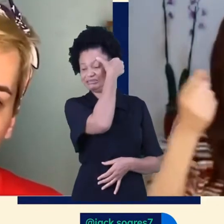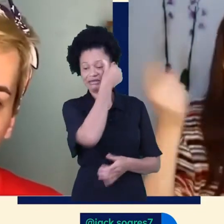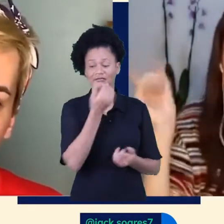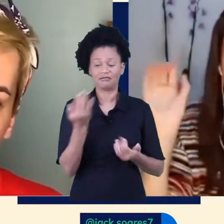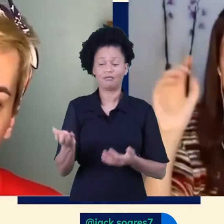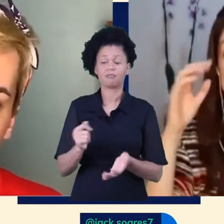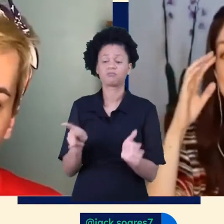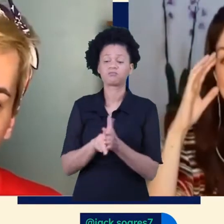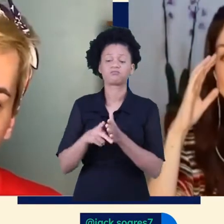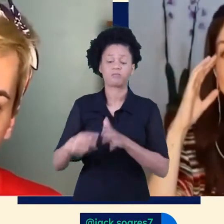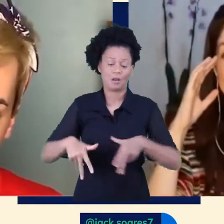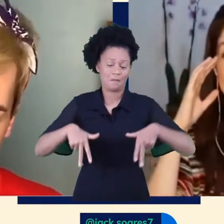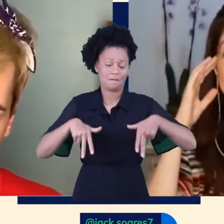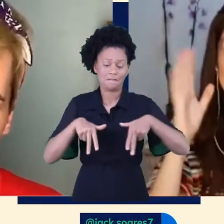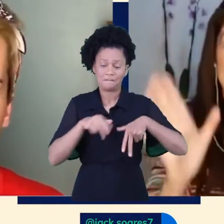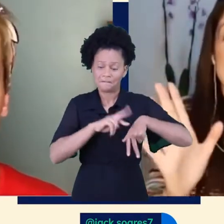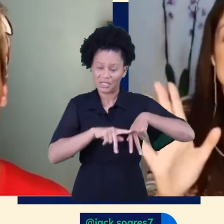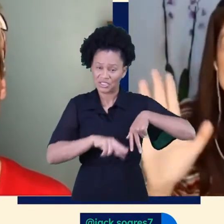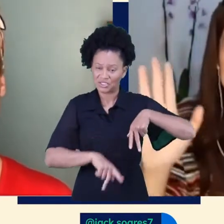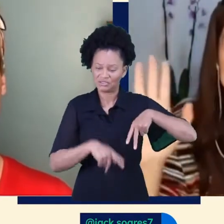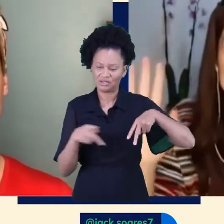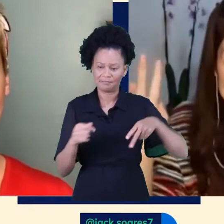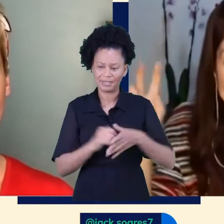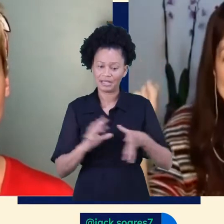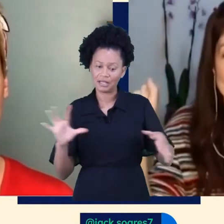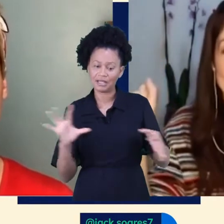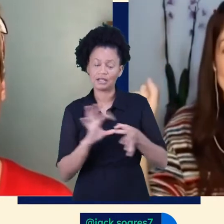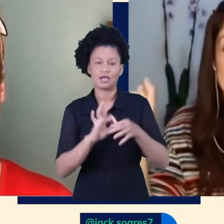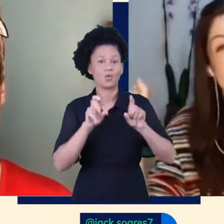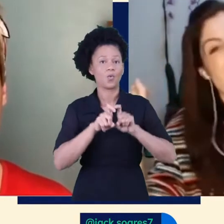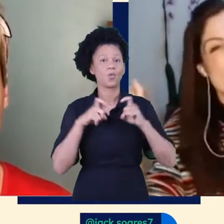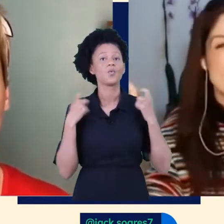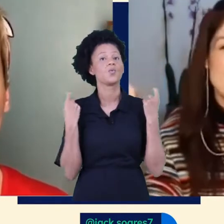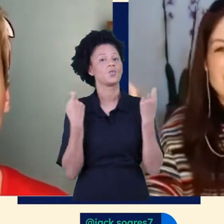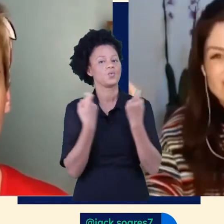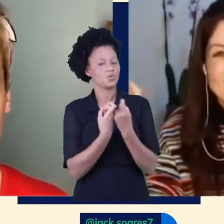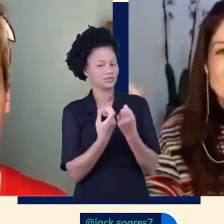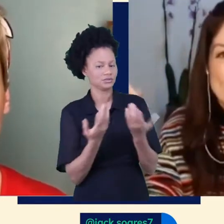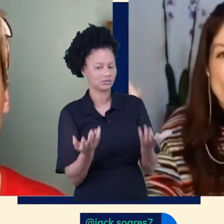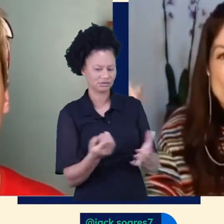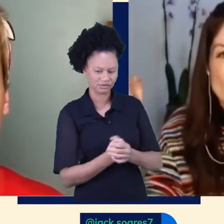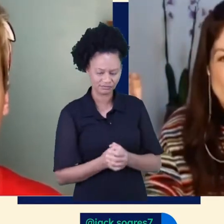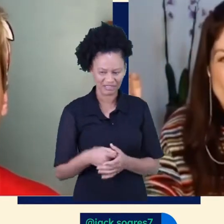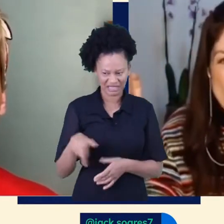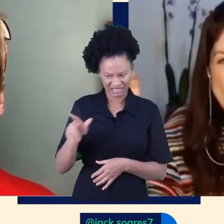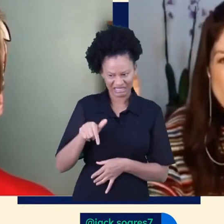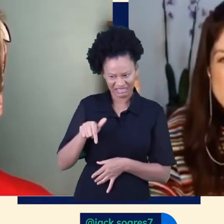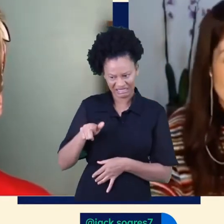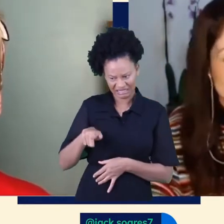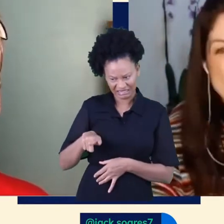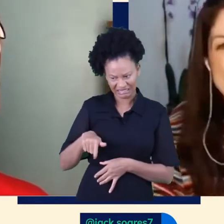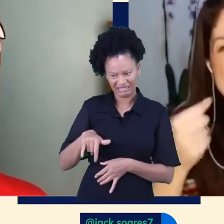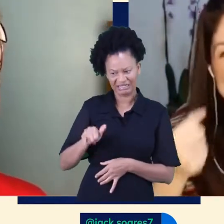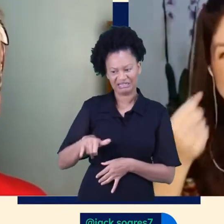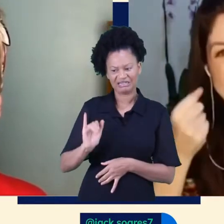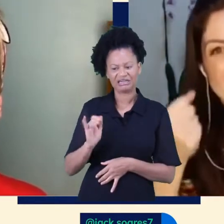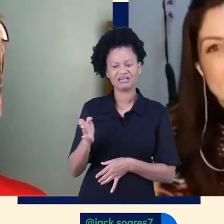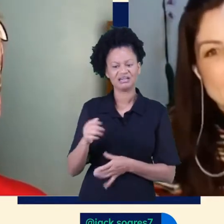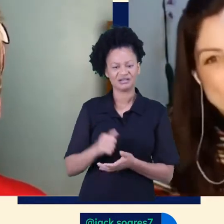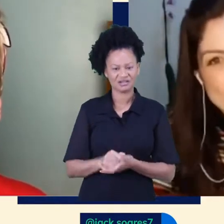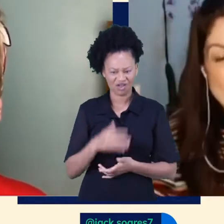ligação com a orientação sexual, né? Esse menino talvez seja gay. A menina gosta de futebol, ela tem um jeito